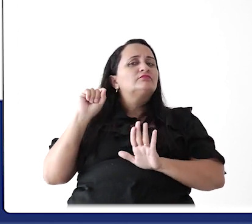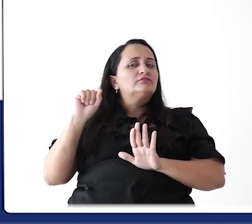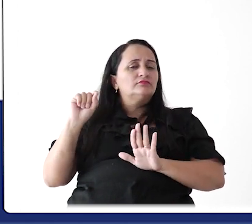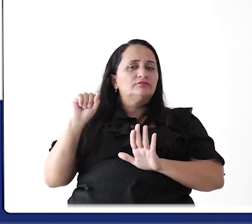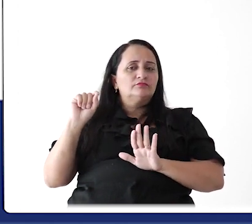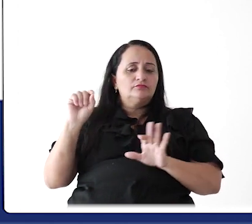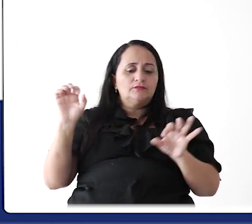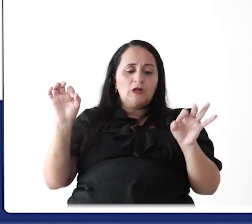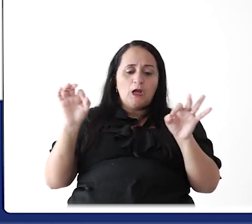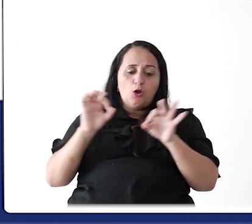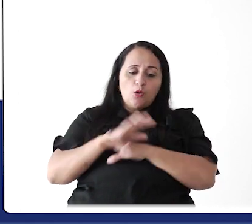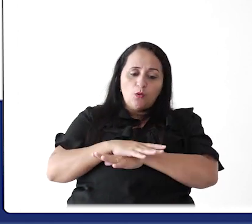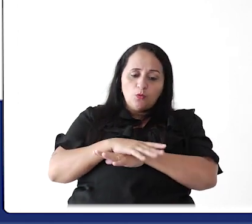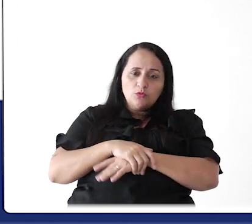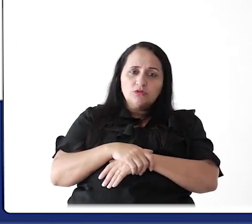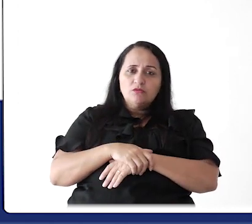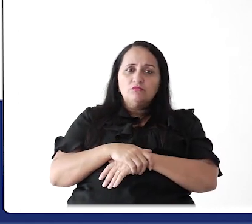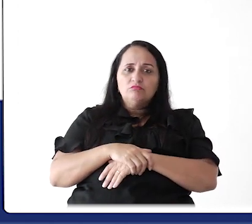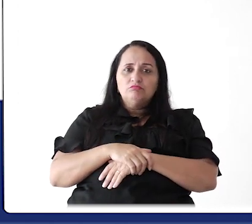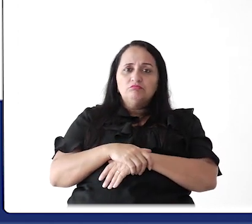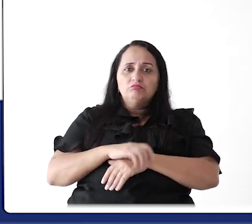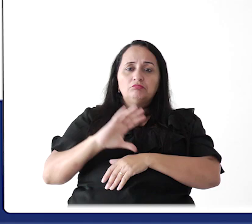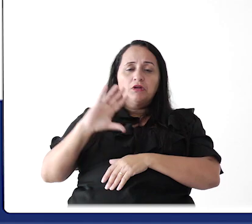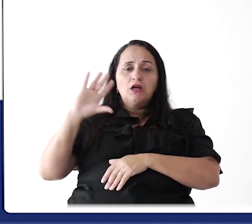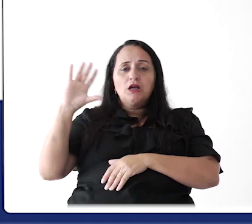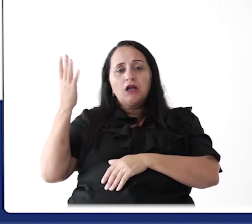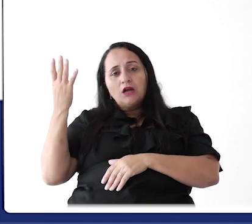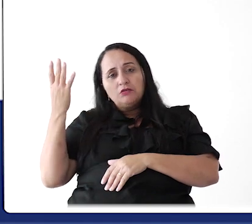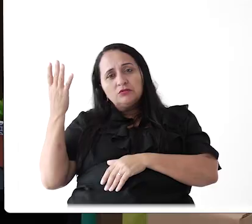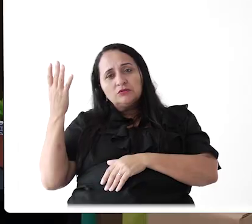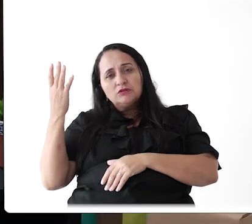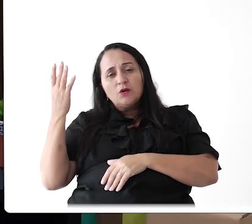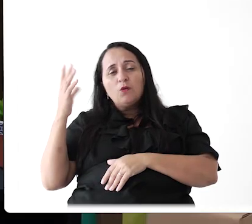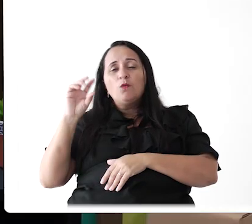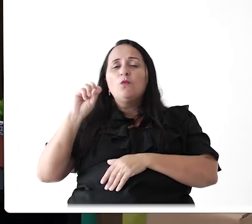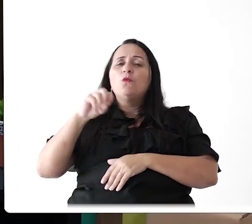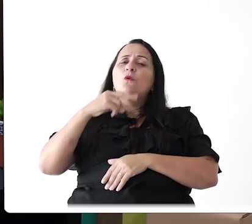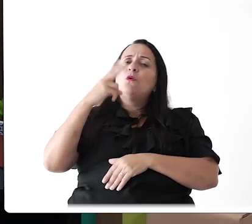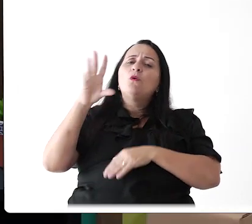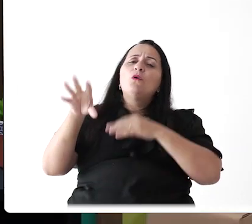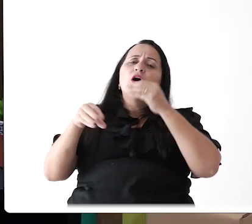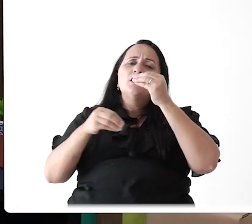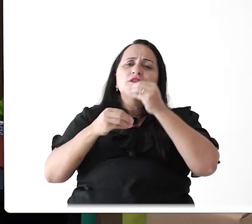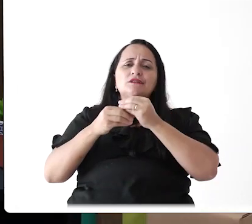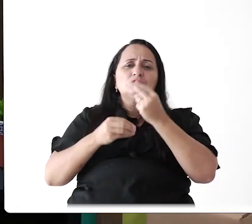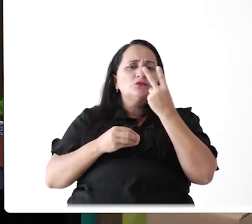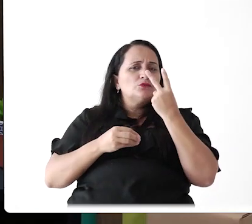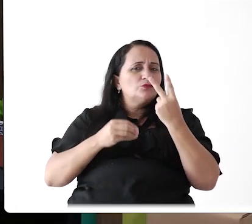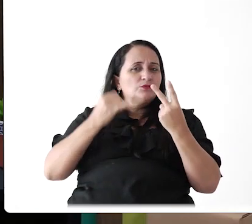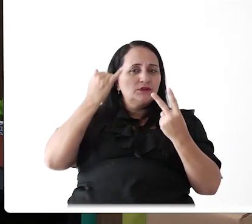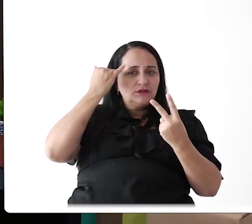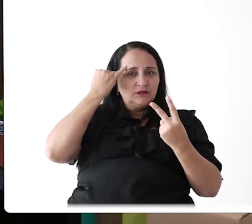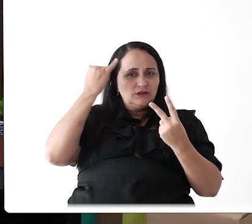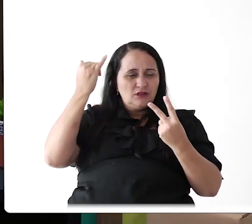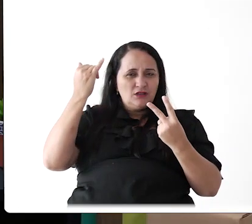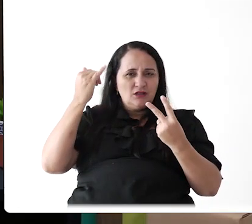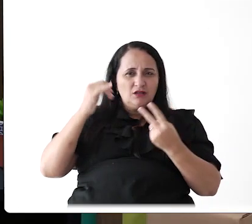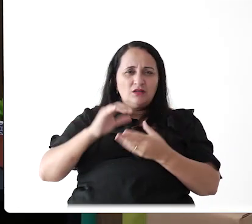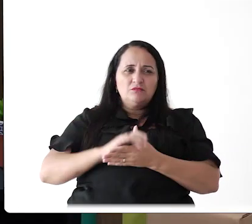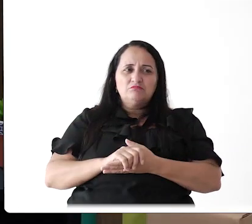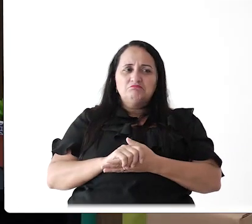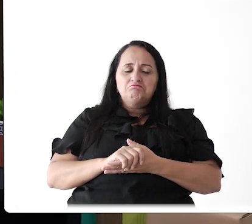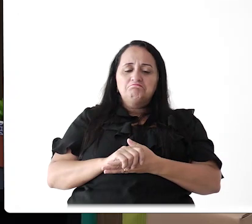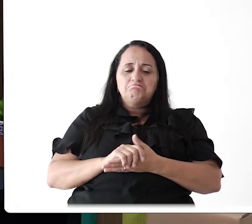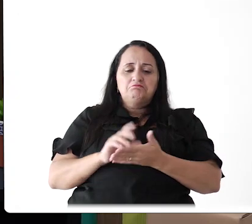a conclusão ou a adição de duas ideias? Será que é causa